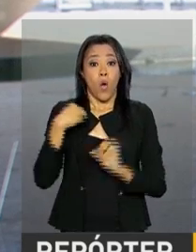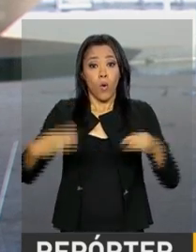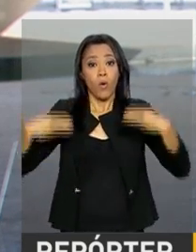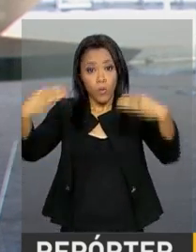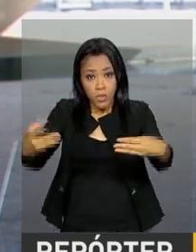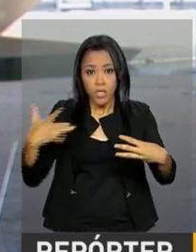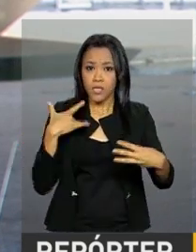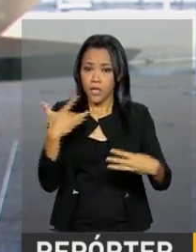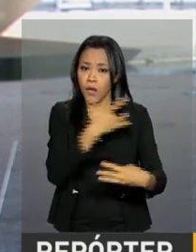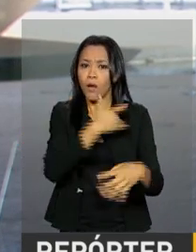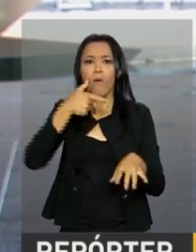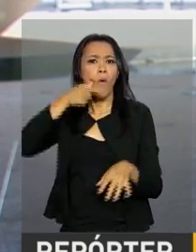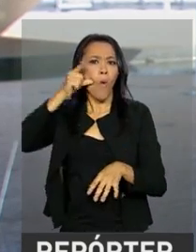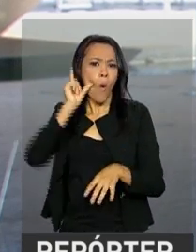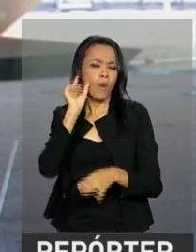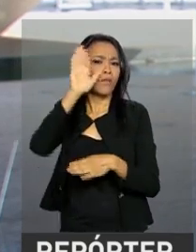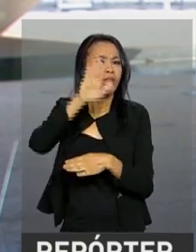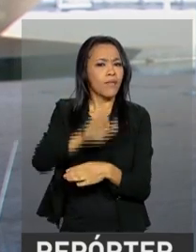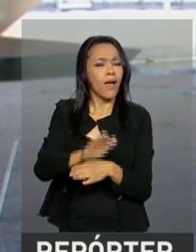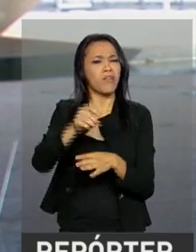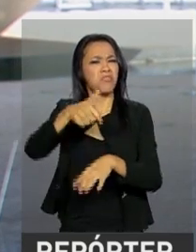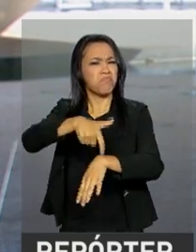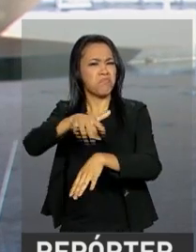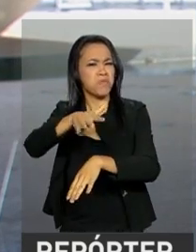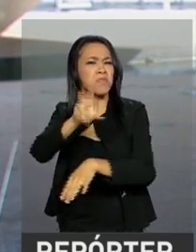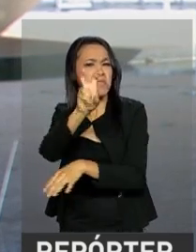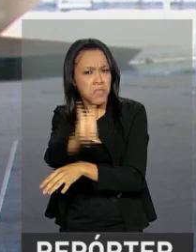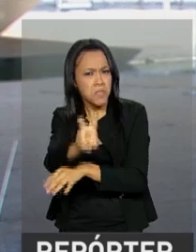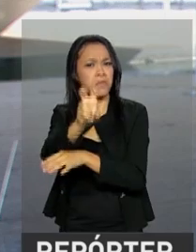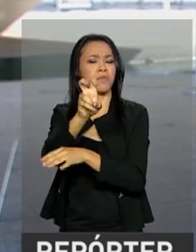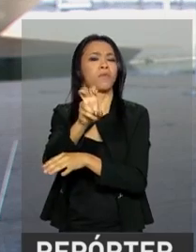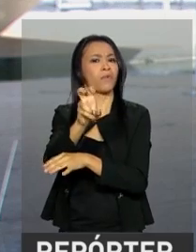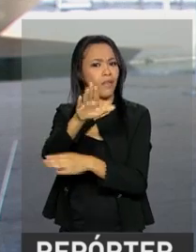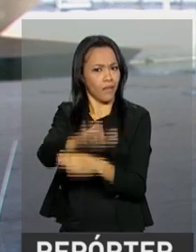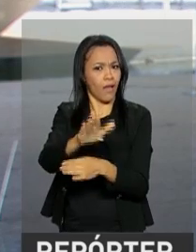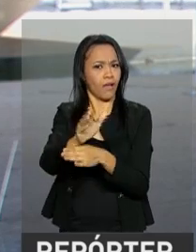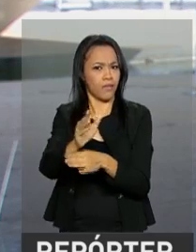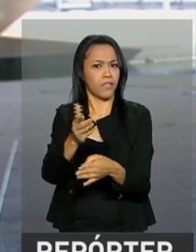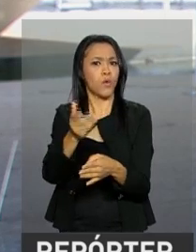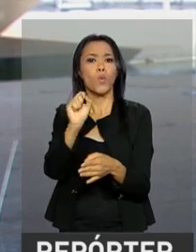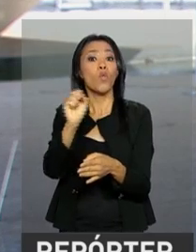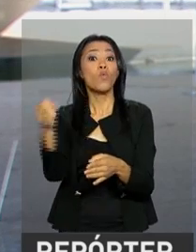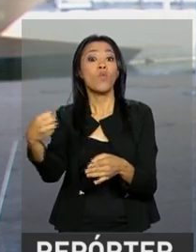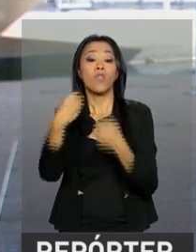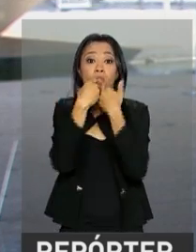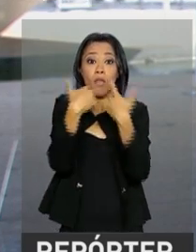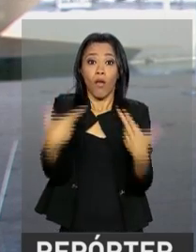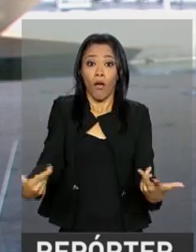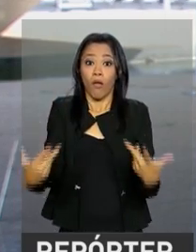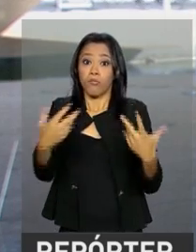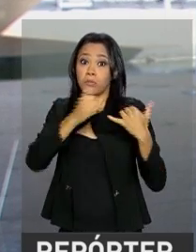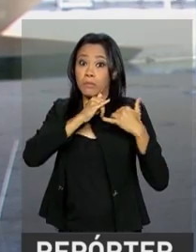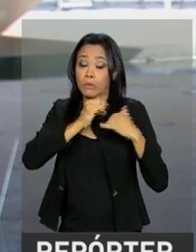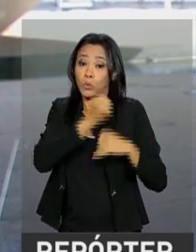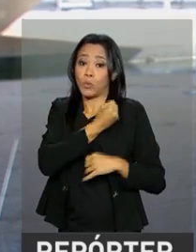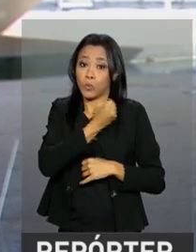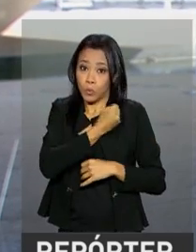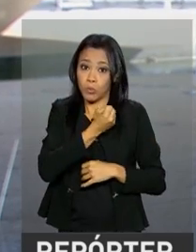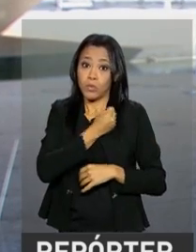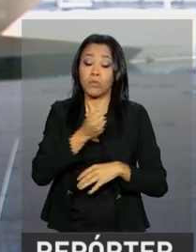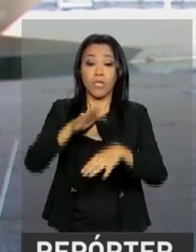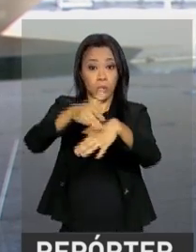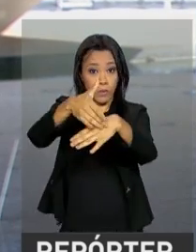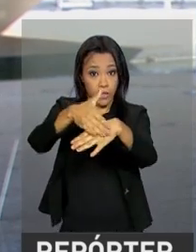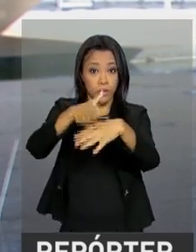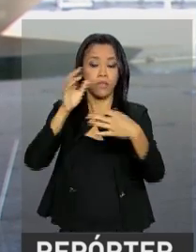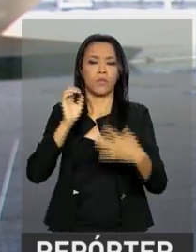Saúde divulgou ontem à tarde por volta das 5 horas eh da tarde novos dados de febre amarela os estados